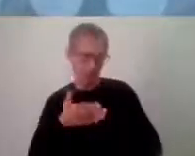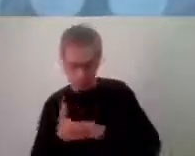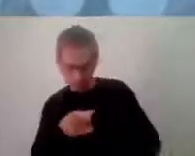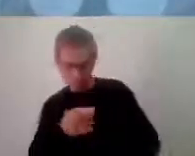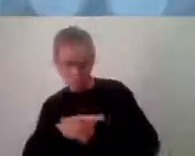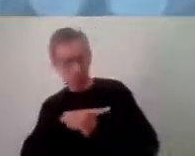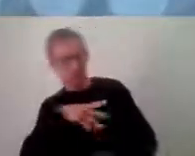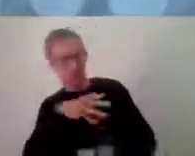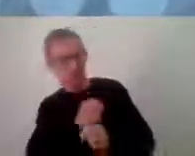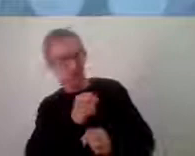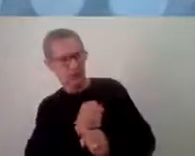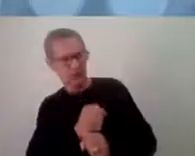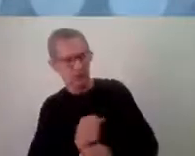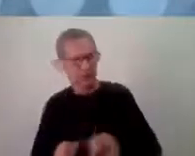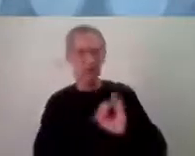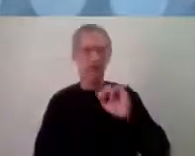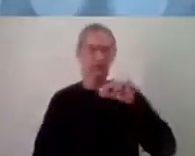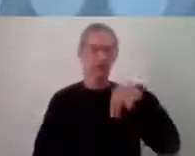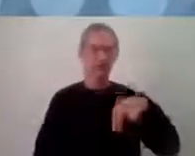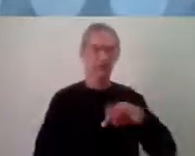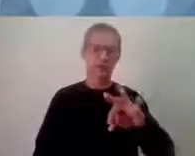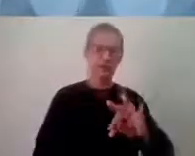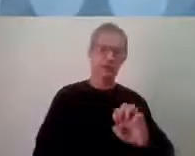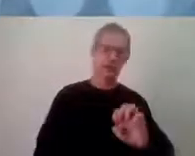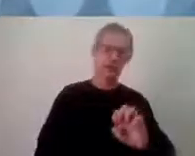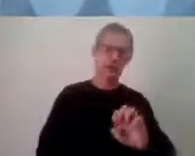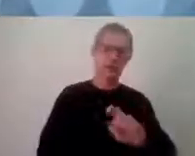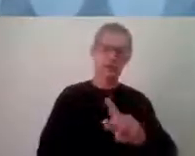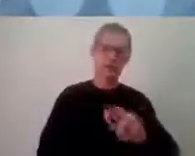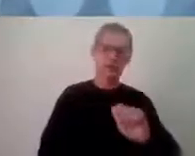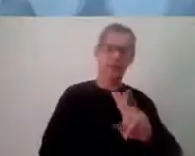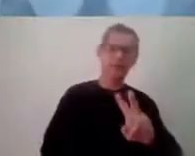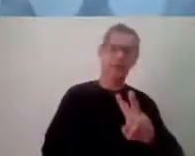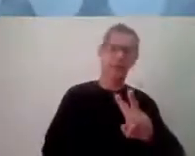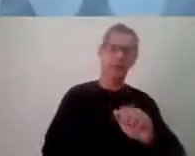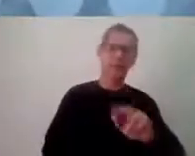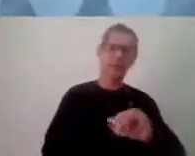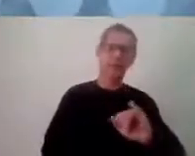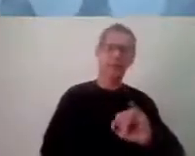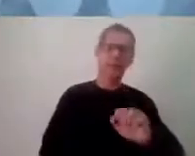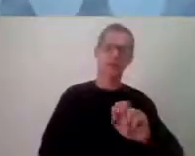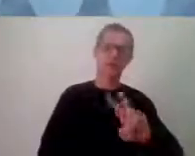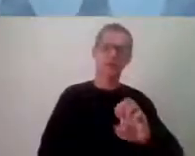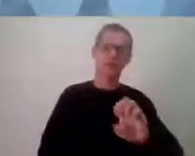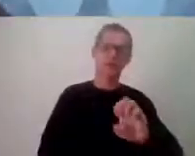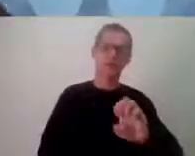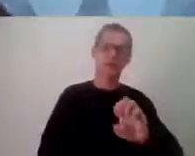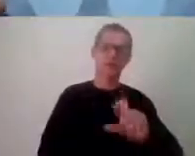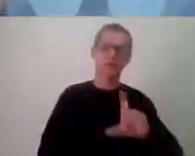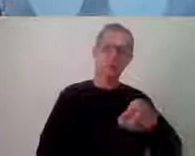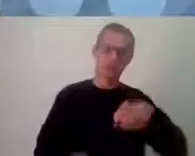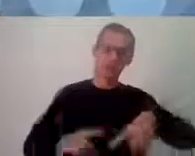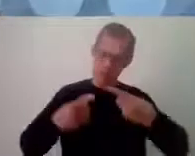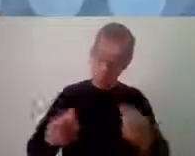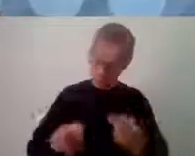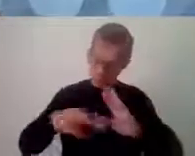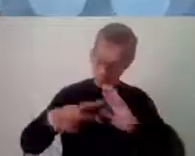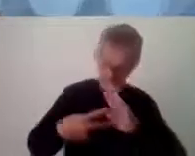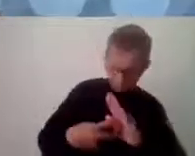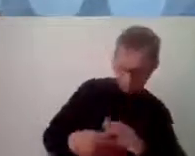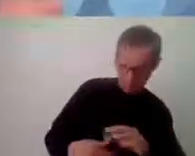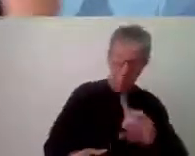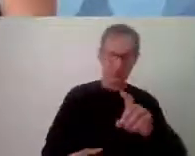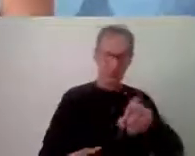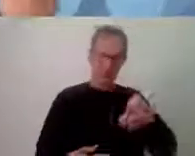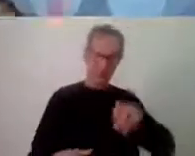você está calculando a integral em relação à variável x, tá? É isso que é o significado do